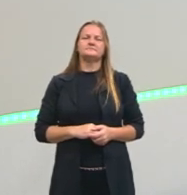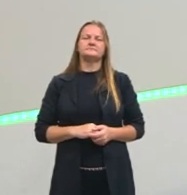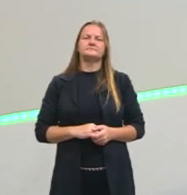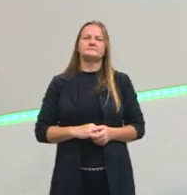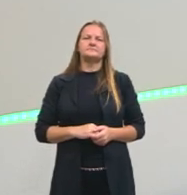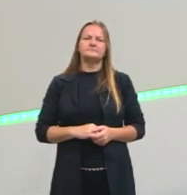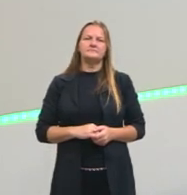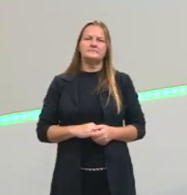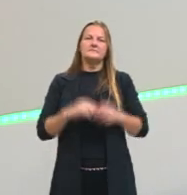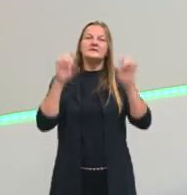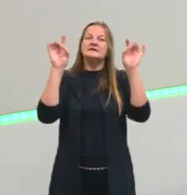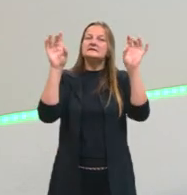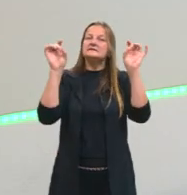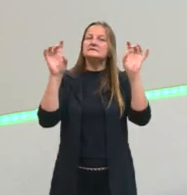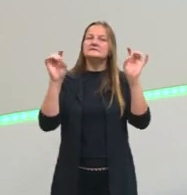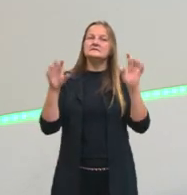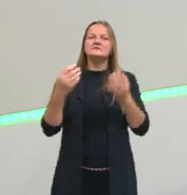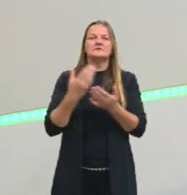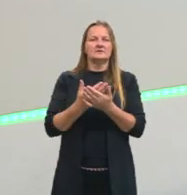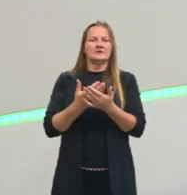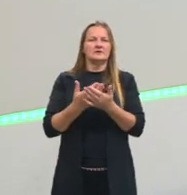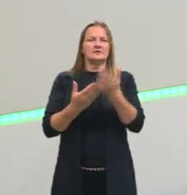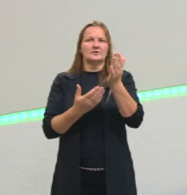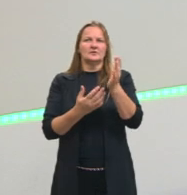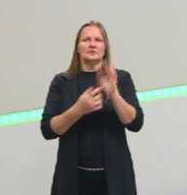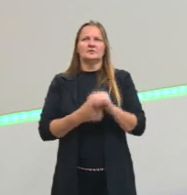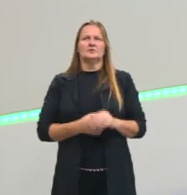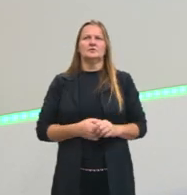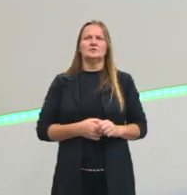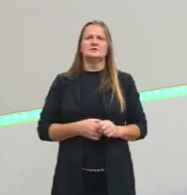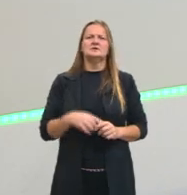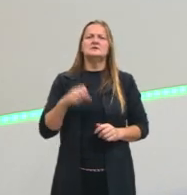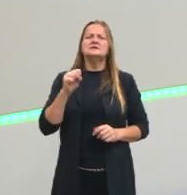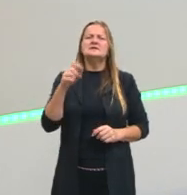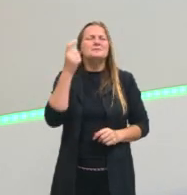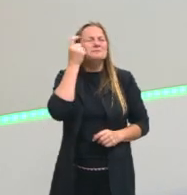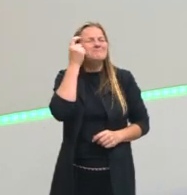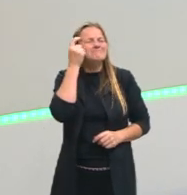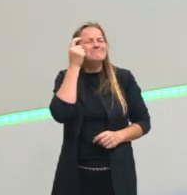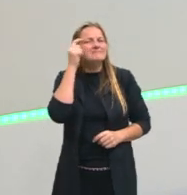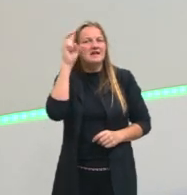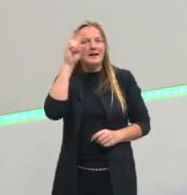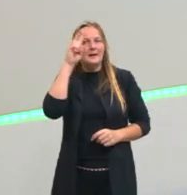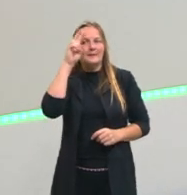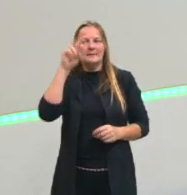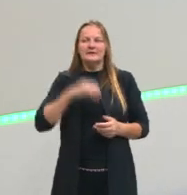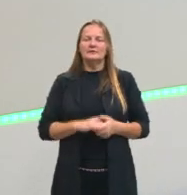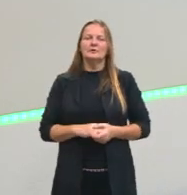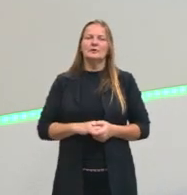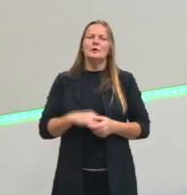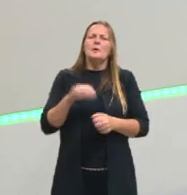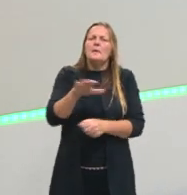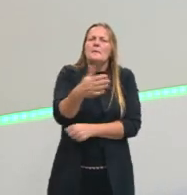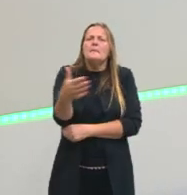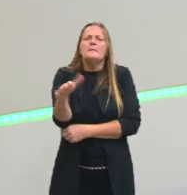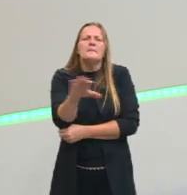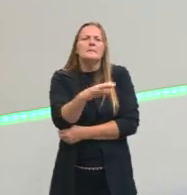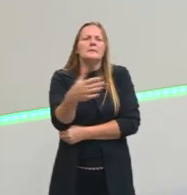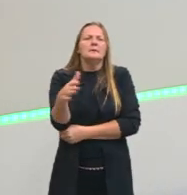é até Mais especificamente disso uma aula né E você sempre que você tivesse mente assim a mais ou menos